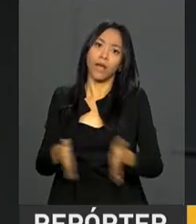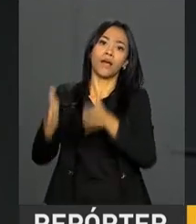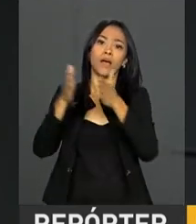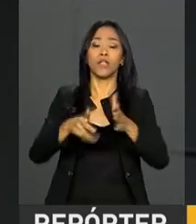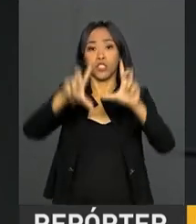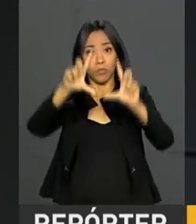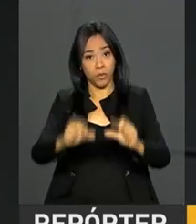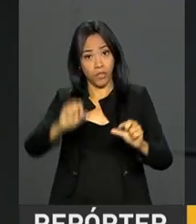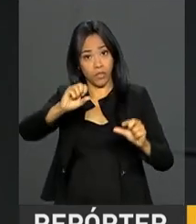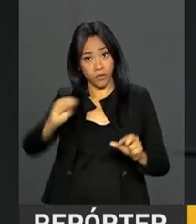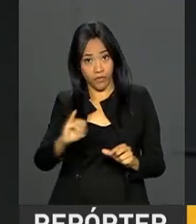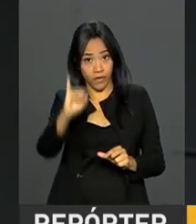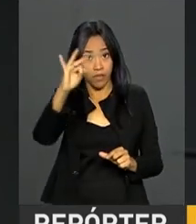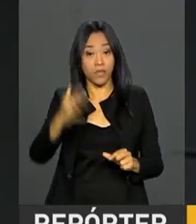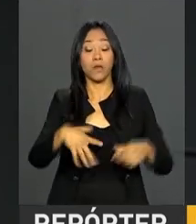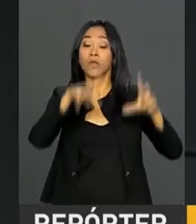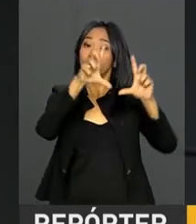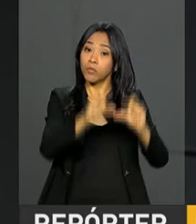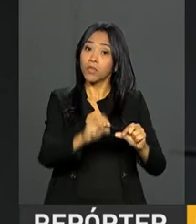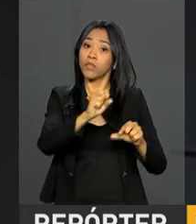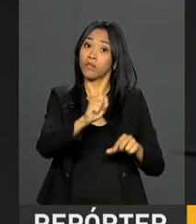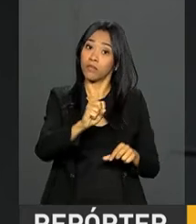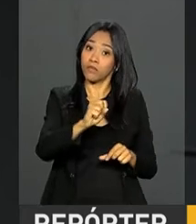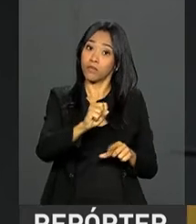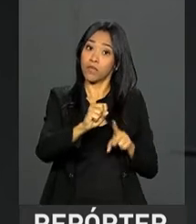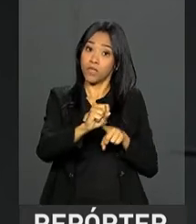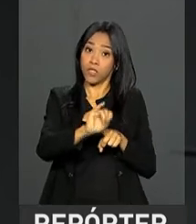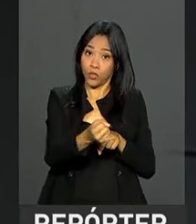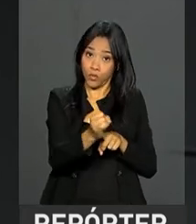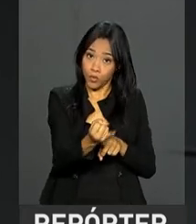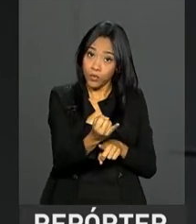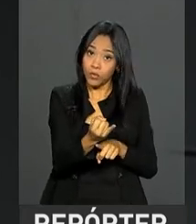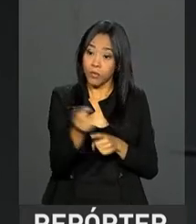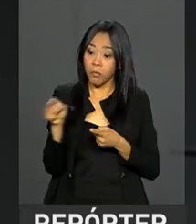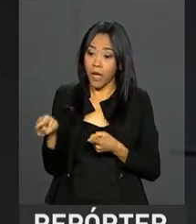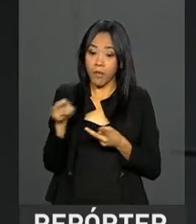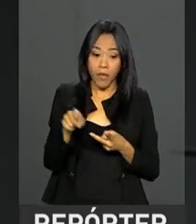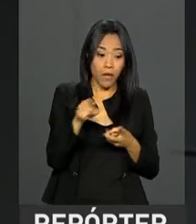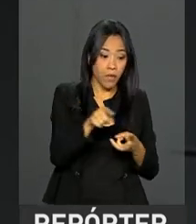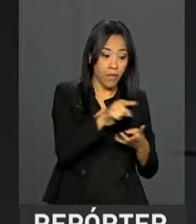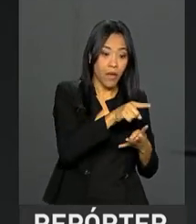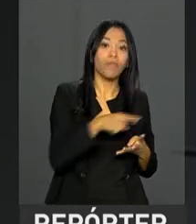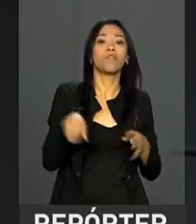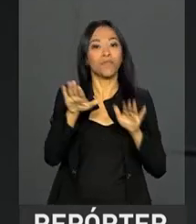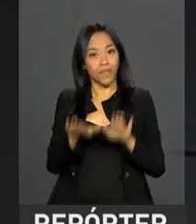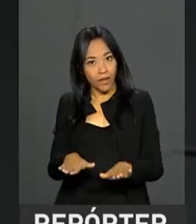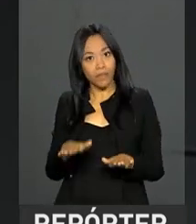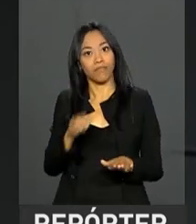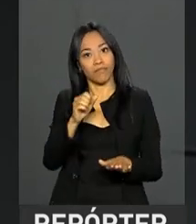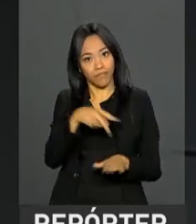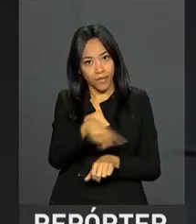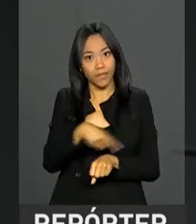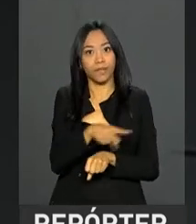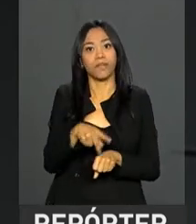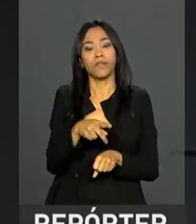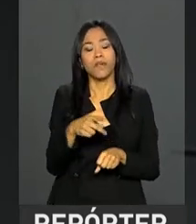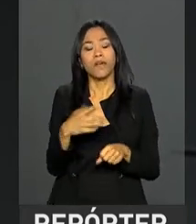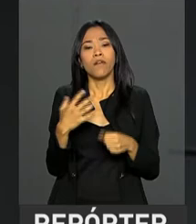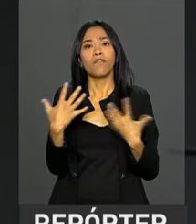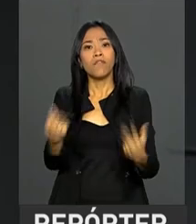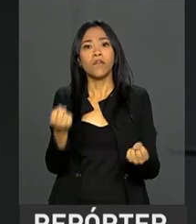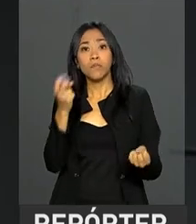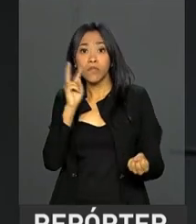na inflação ea taxa de juros estou aqui para ficar nós vamos ver